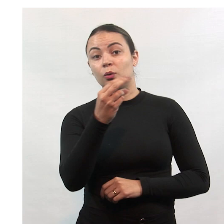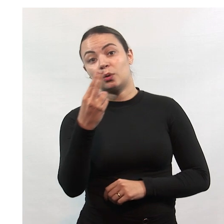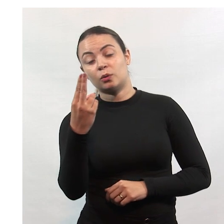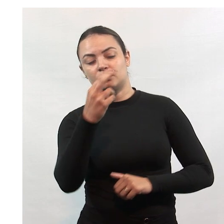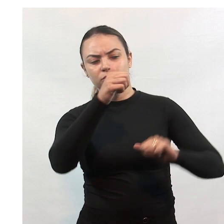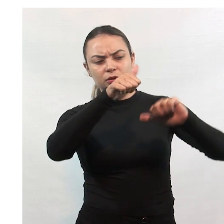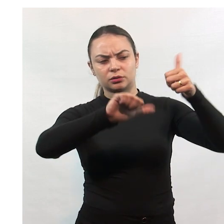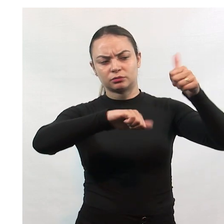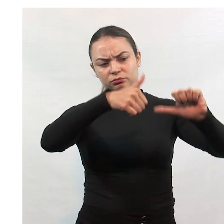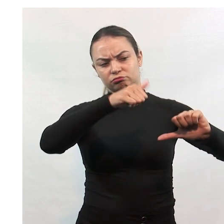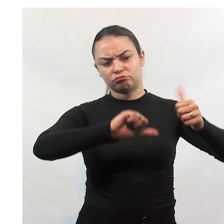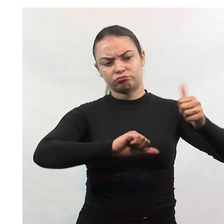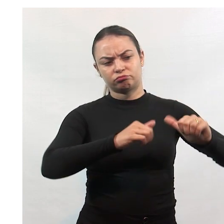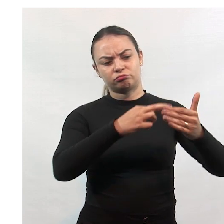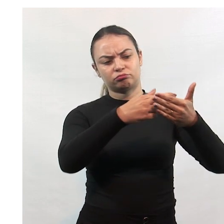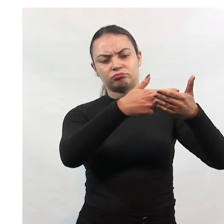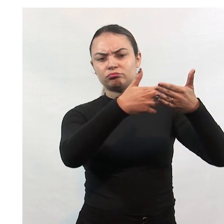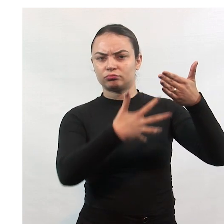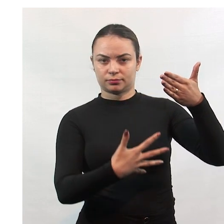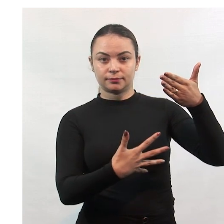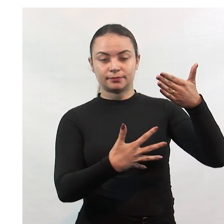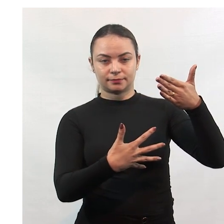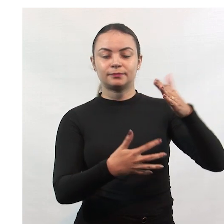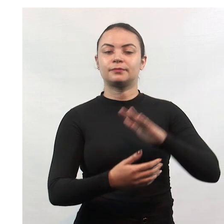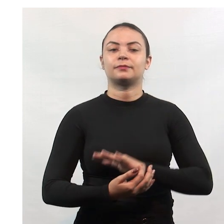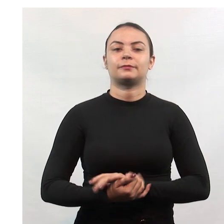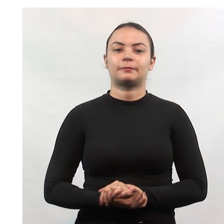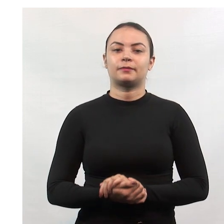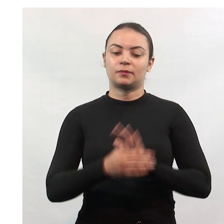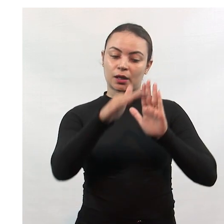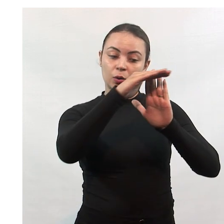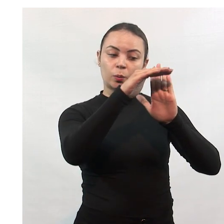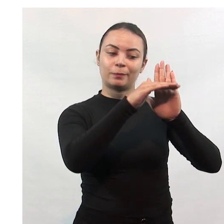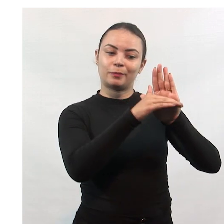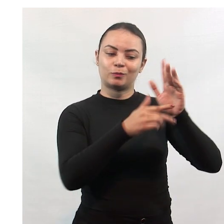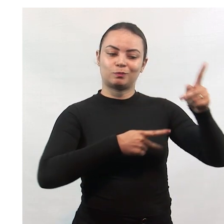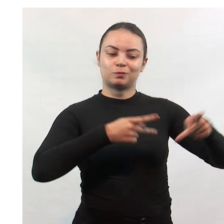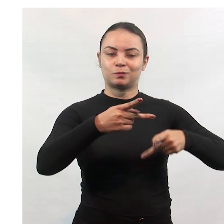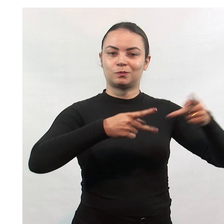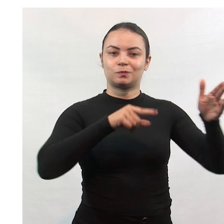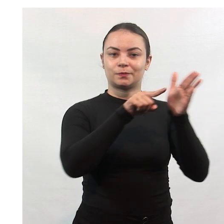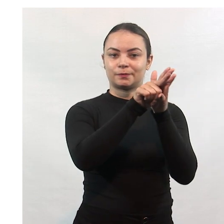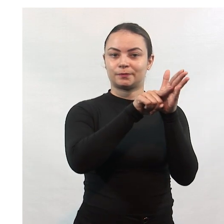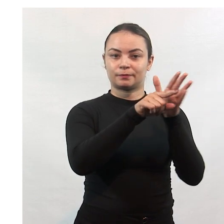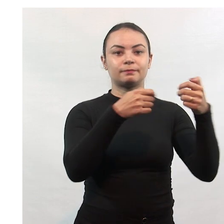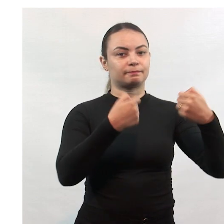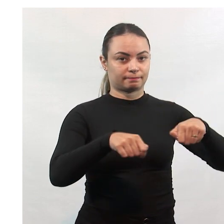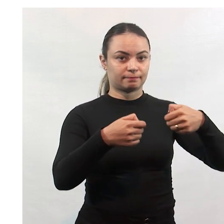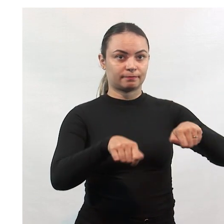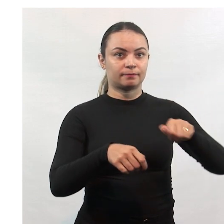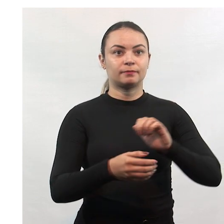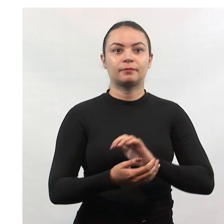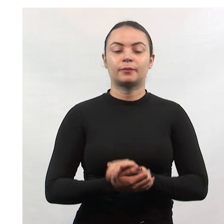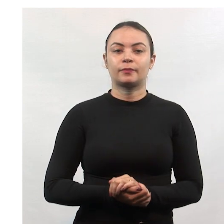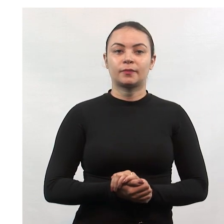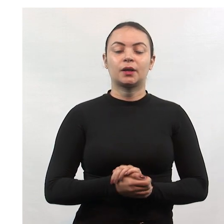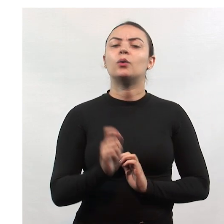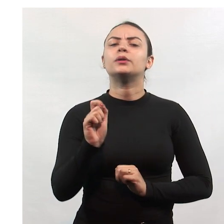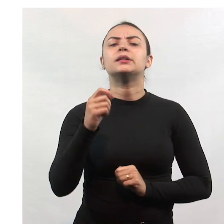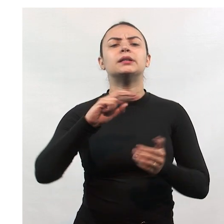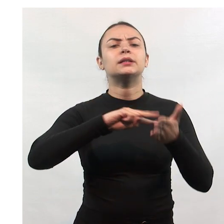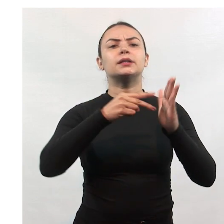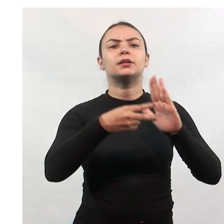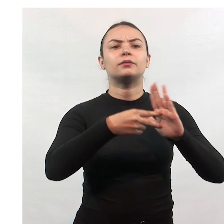ou revisão da literatura, como o próximo item do projeto de pesquisa. O que trata disso, né? Discussão